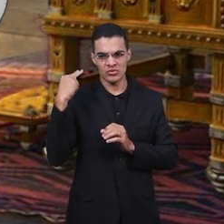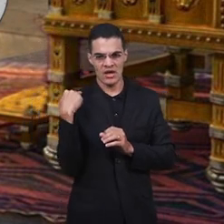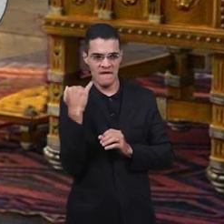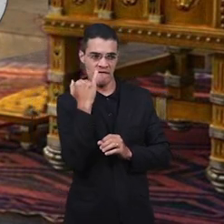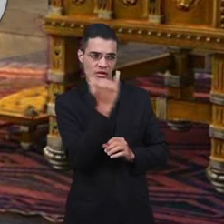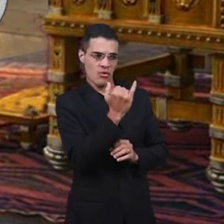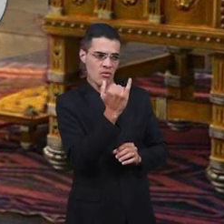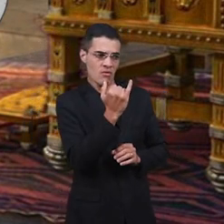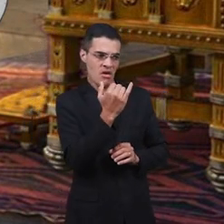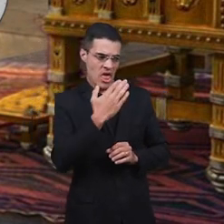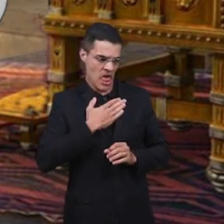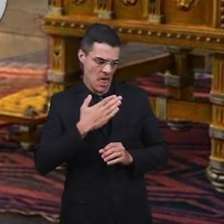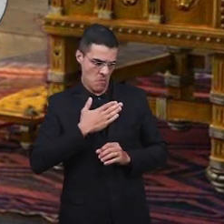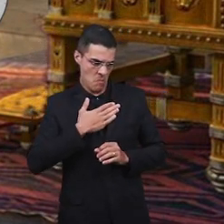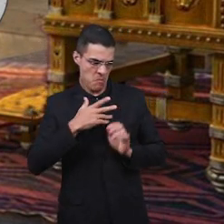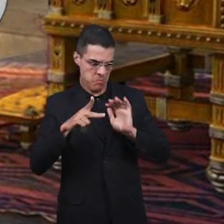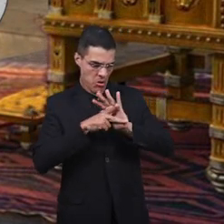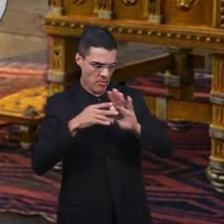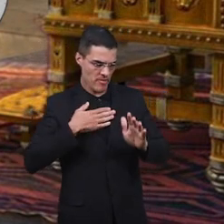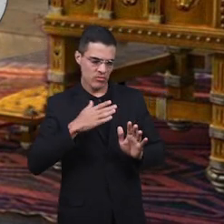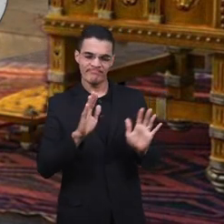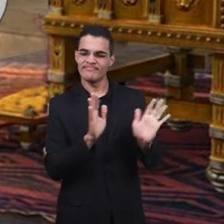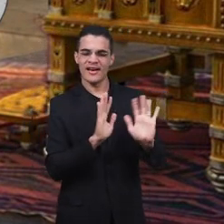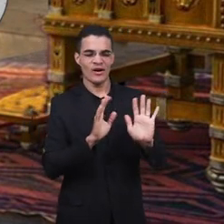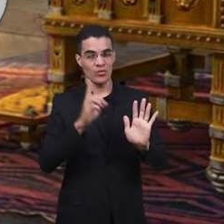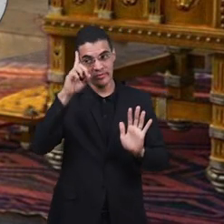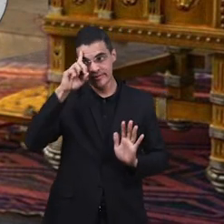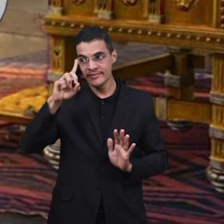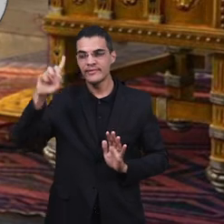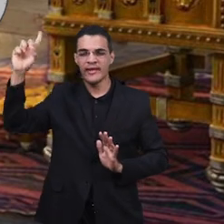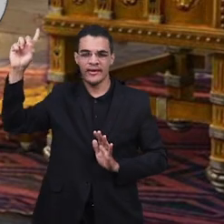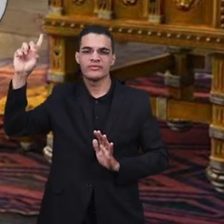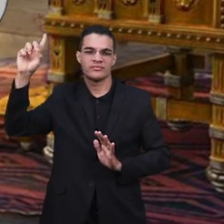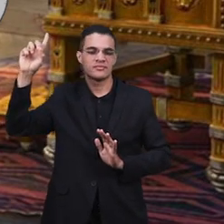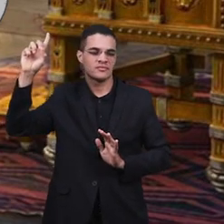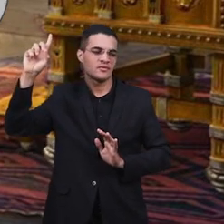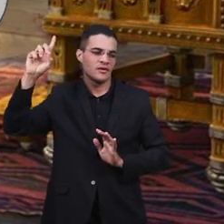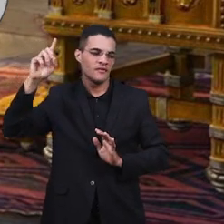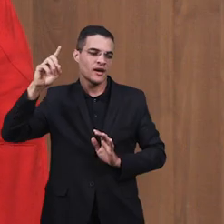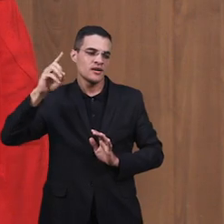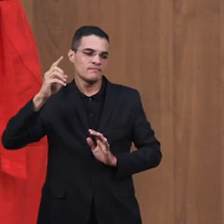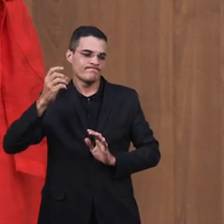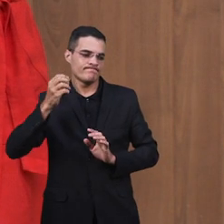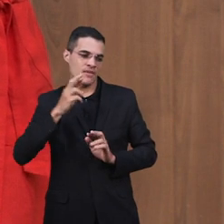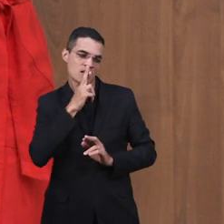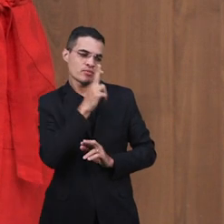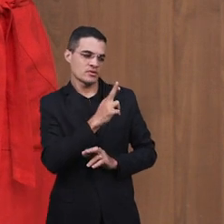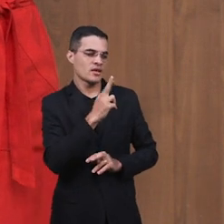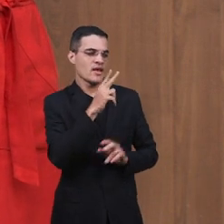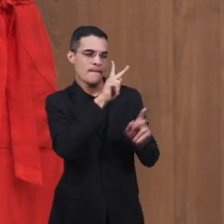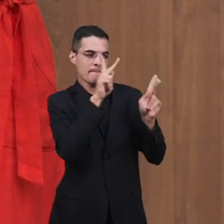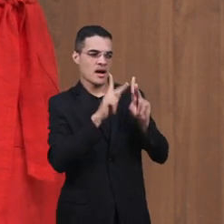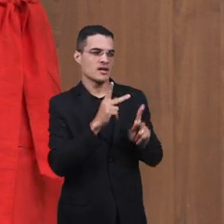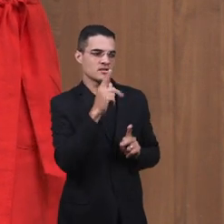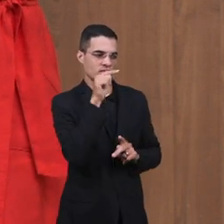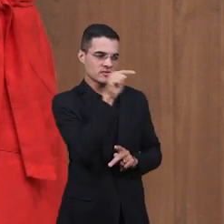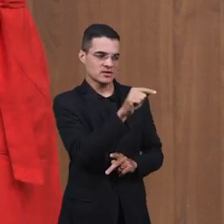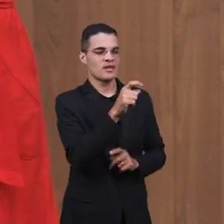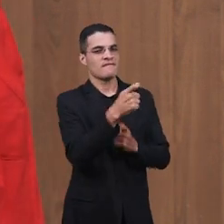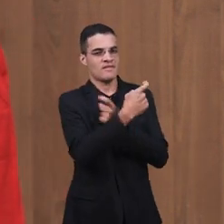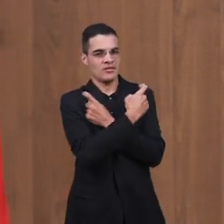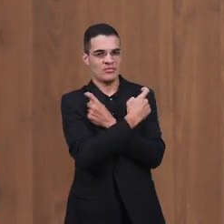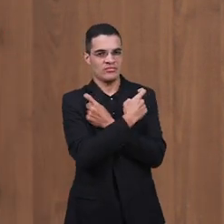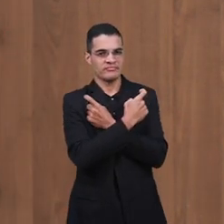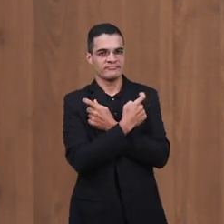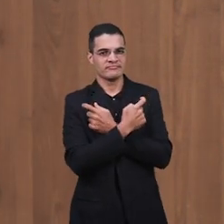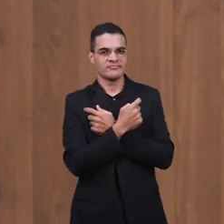não está em mim. Deus dará a resposta de paz a Faraó." José